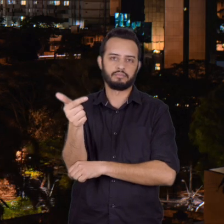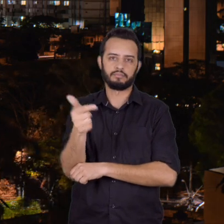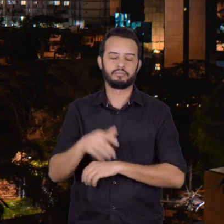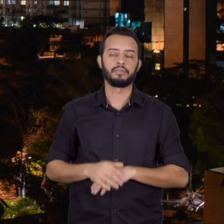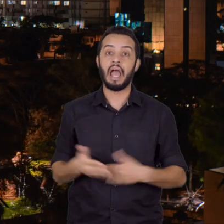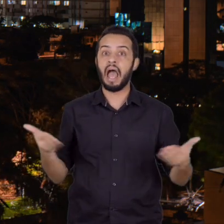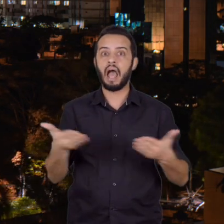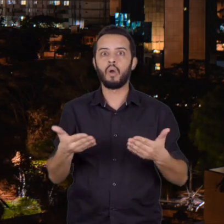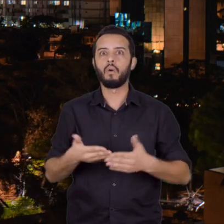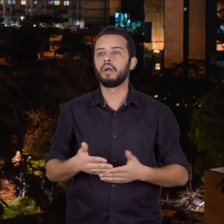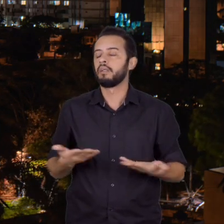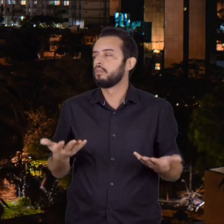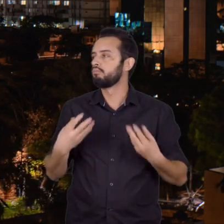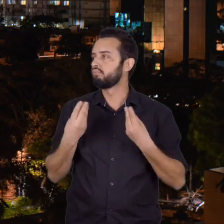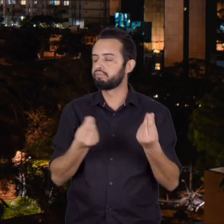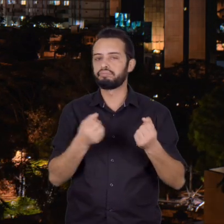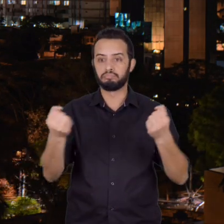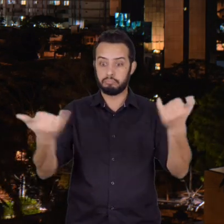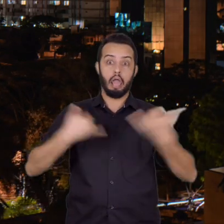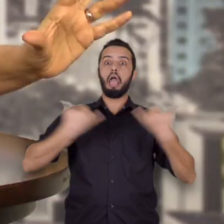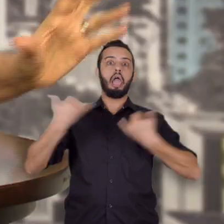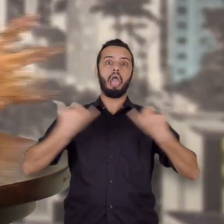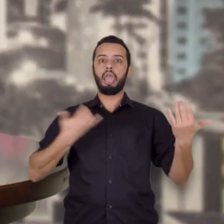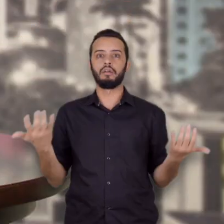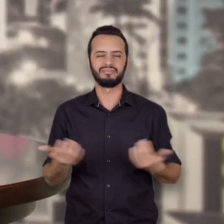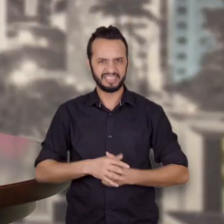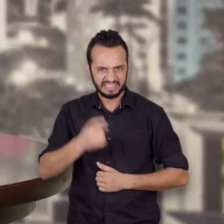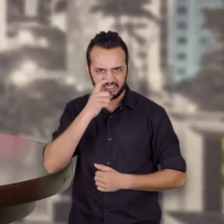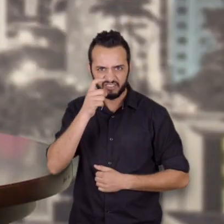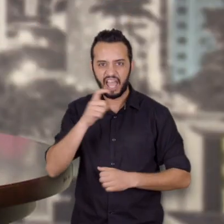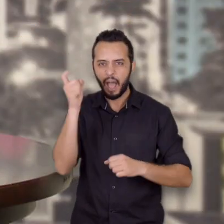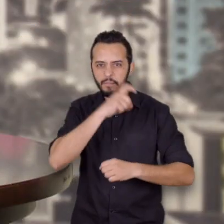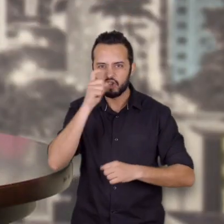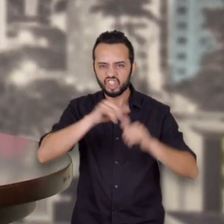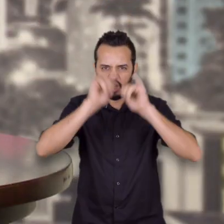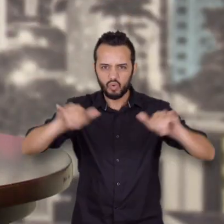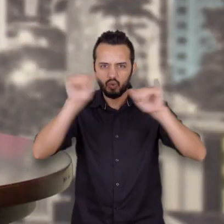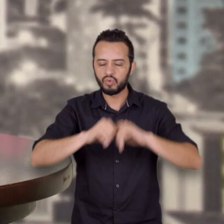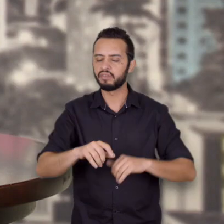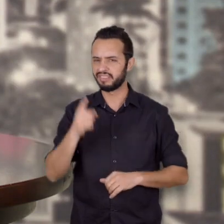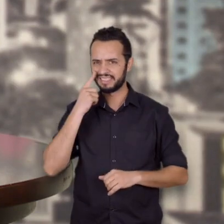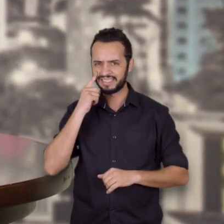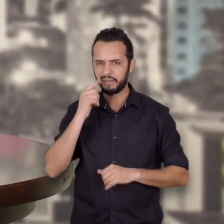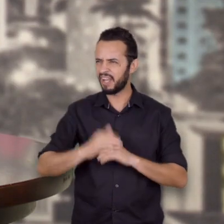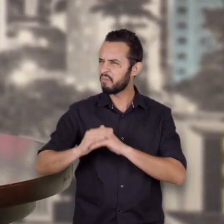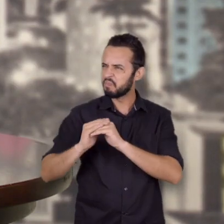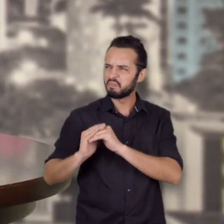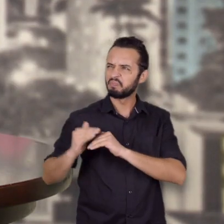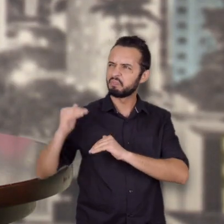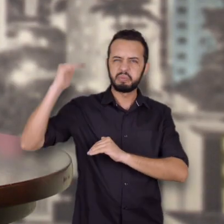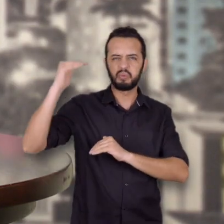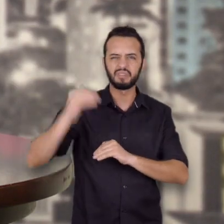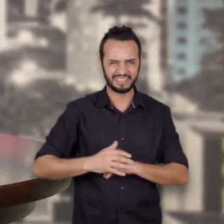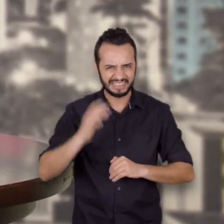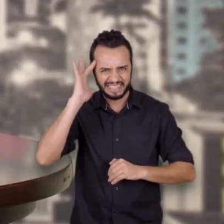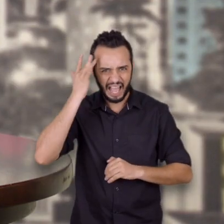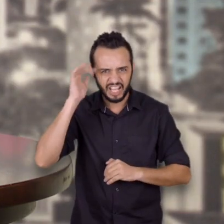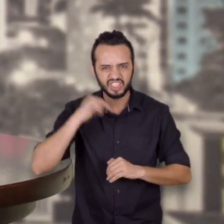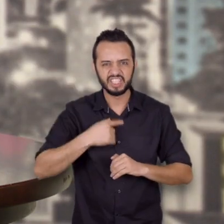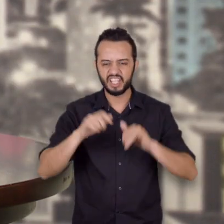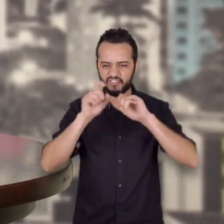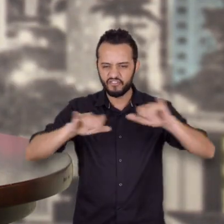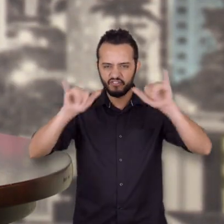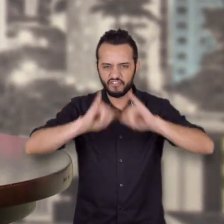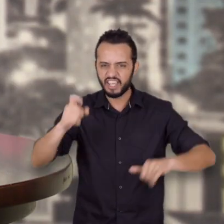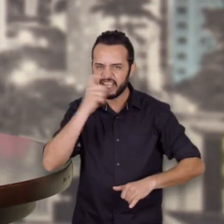teve. Mas agora ela se esfacela na nossa frente. As fake news são muito superiores aos que vocês estão imaginando. Vocês acham que fake news